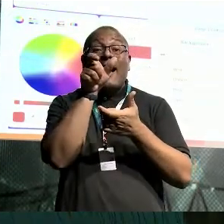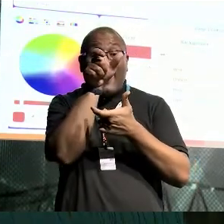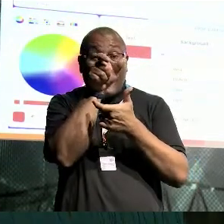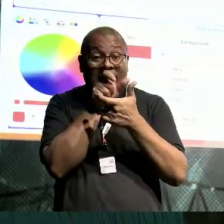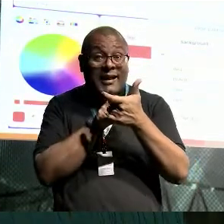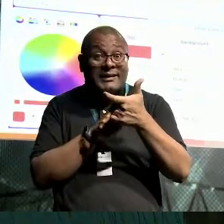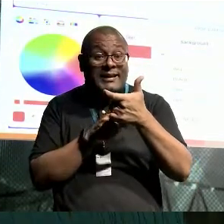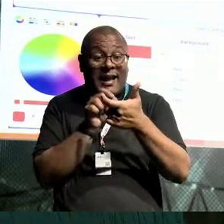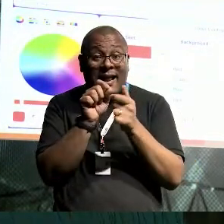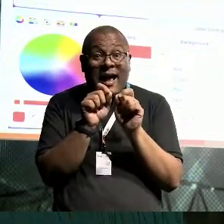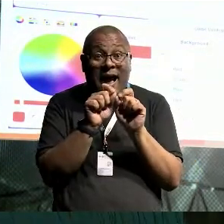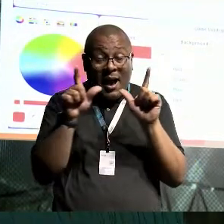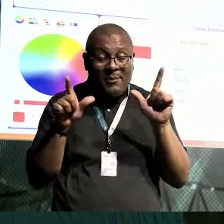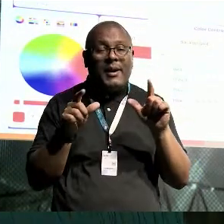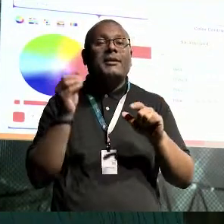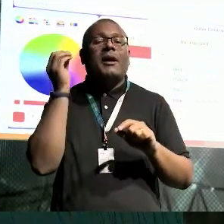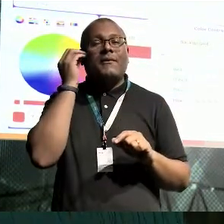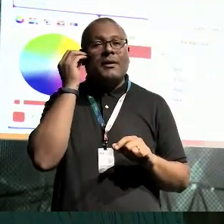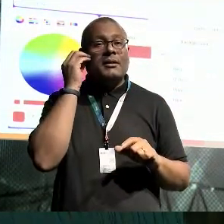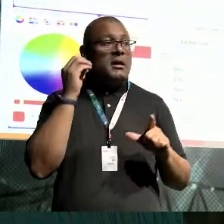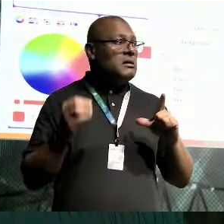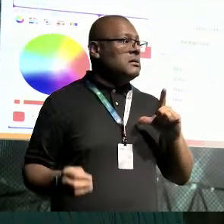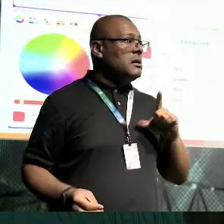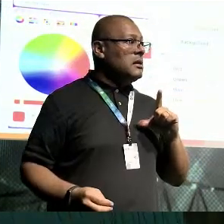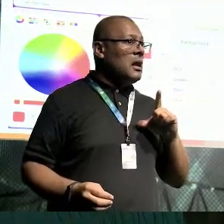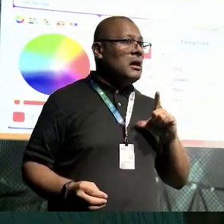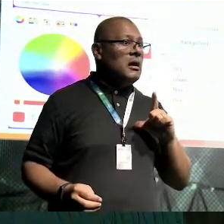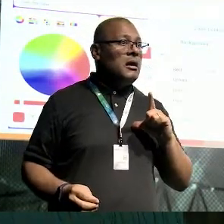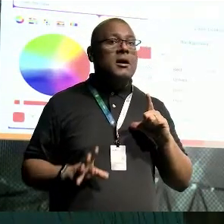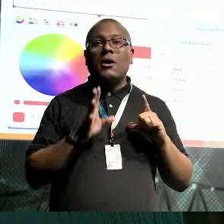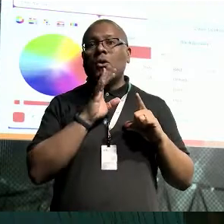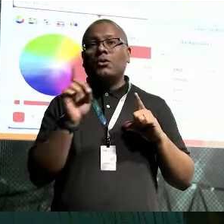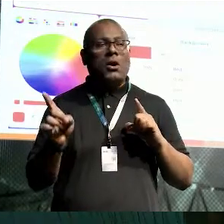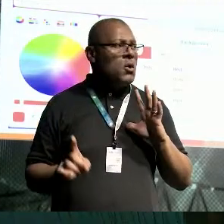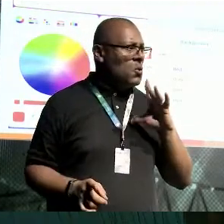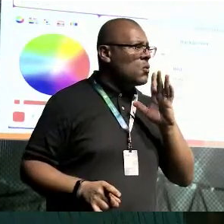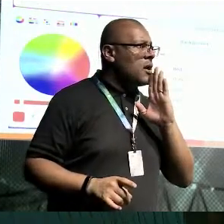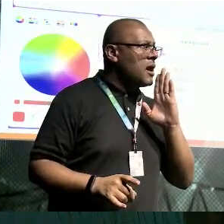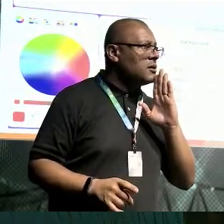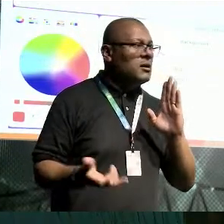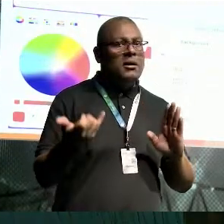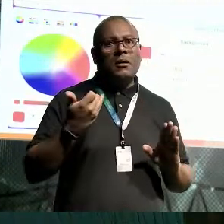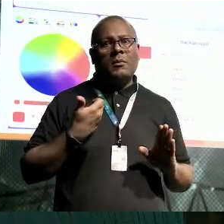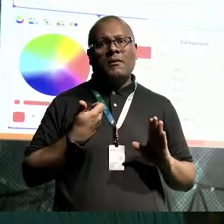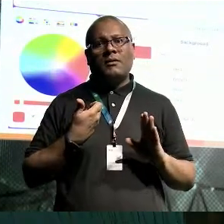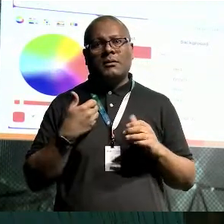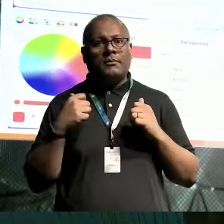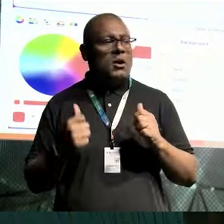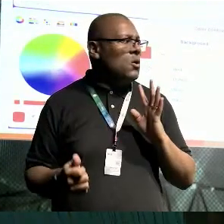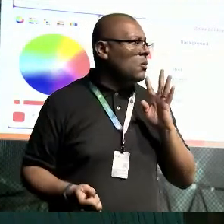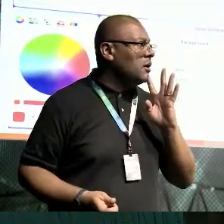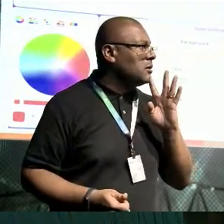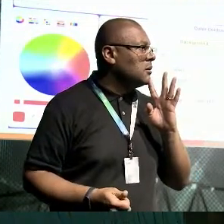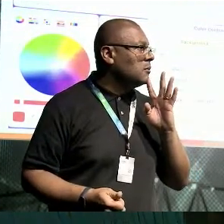está. Se existe algum, eu desconheço. Se alguém conhece, por favor, me indique.